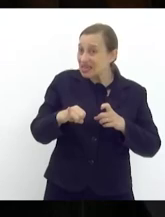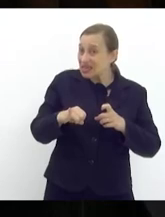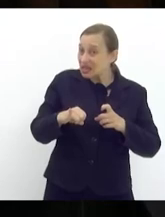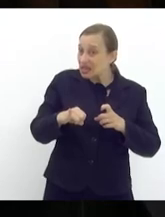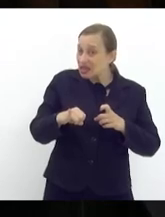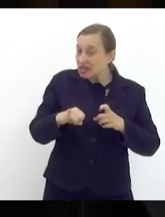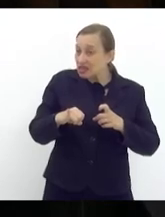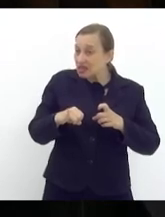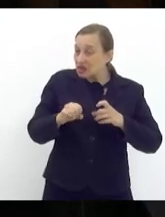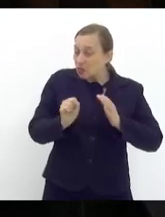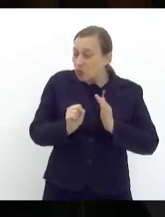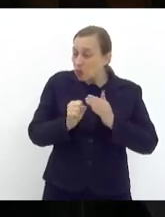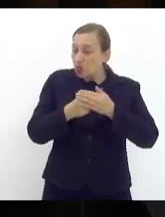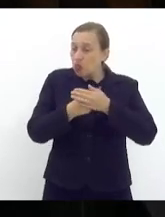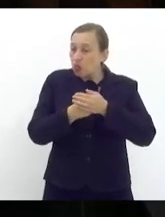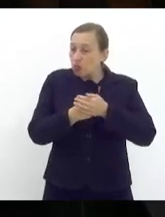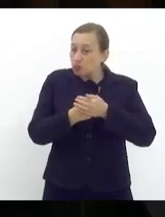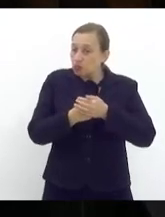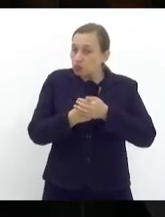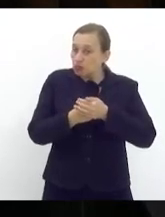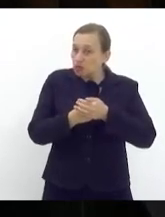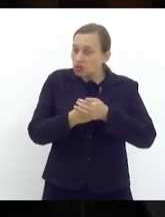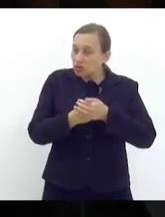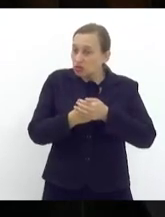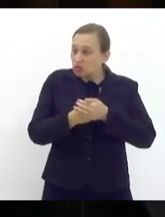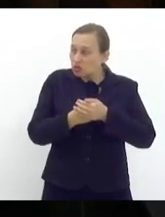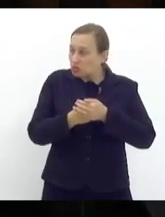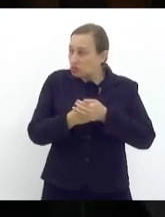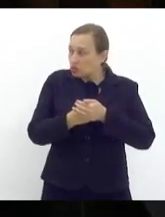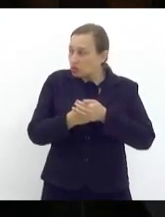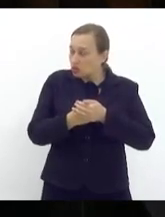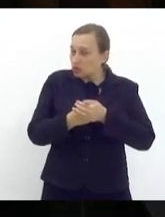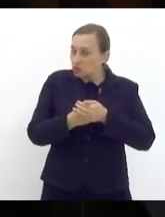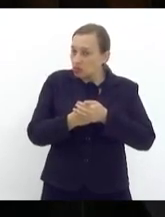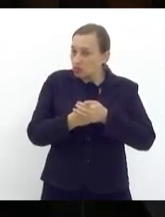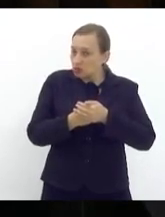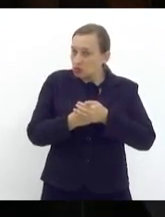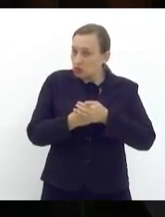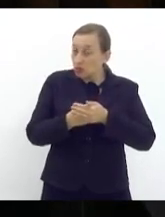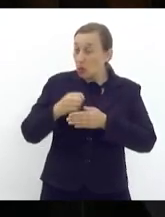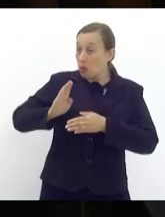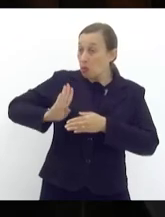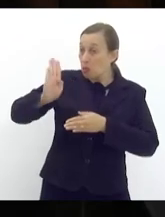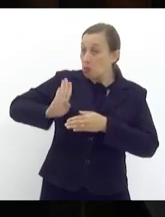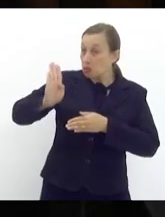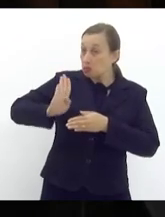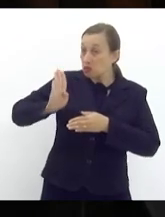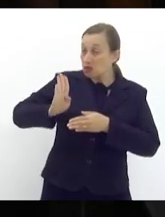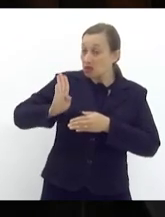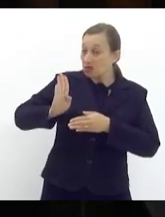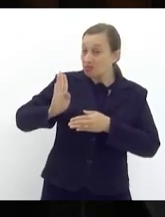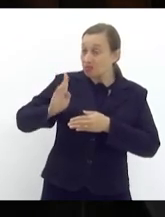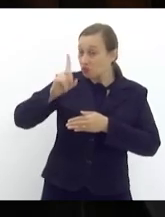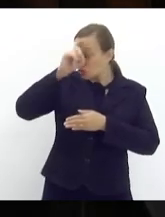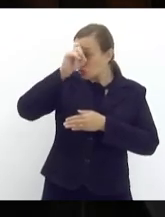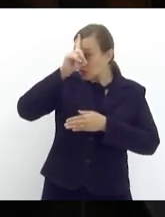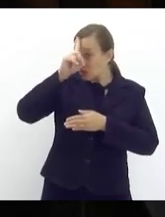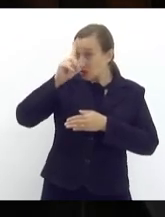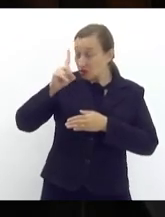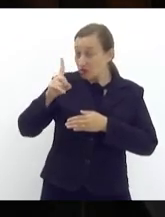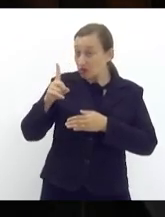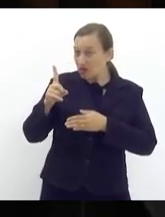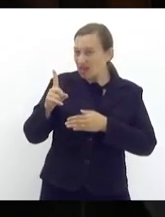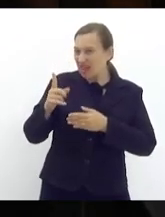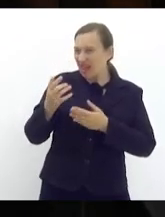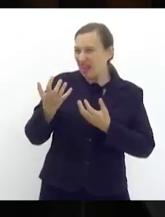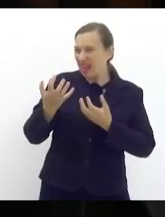está acontecendo aqui no estado do Rio de Janeiro e ela finge que nada está acontecendo. É claro, ela quer mudar